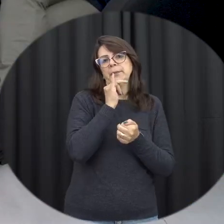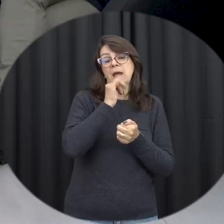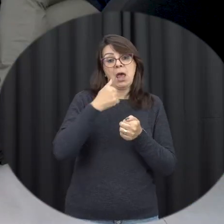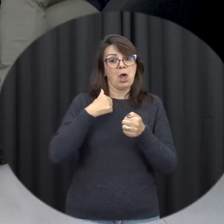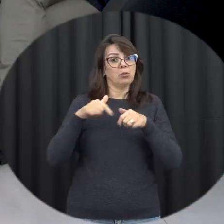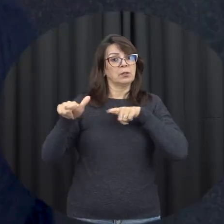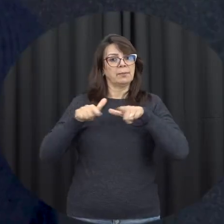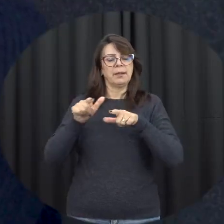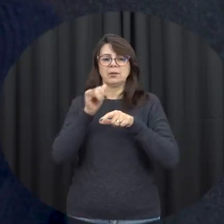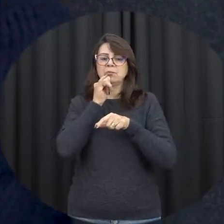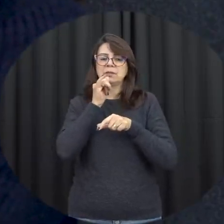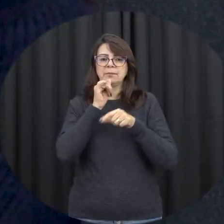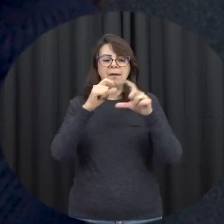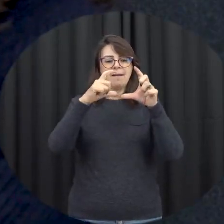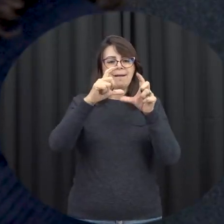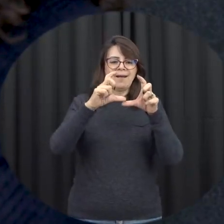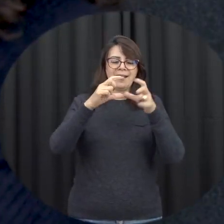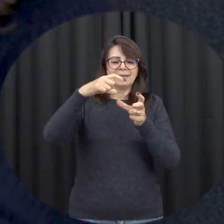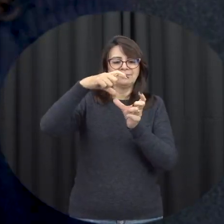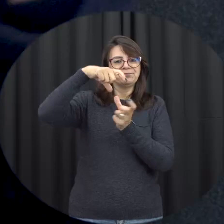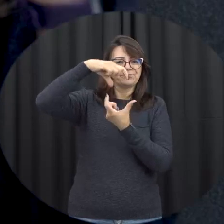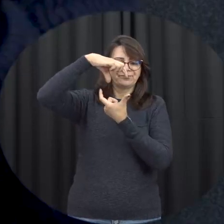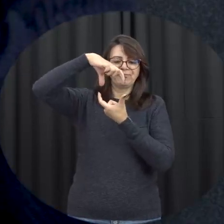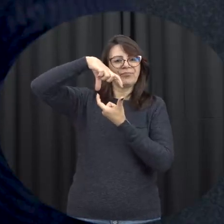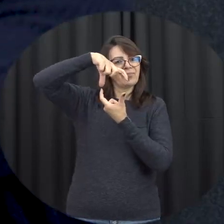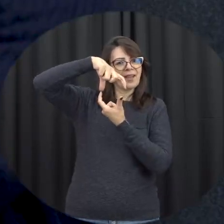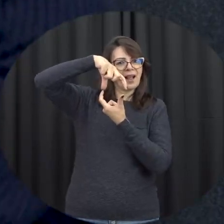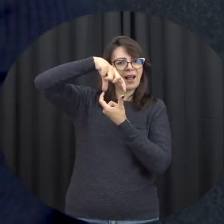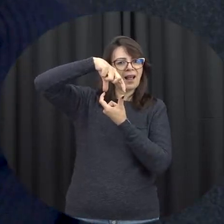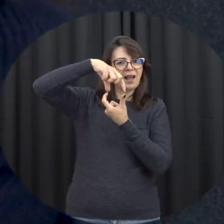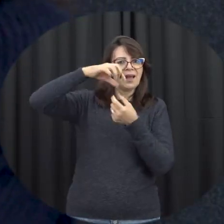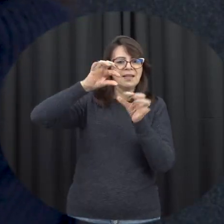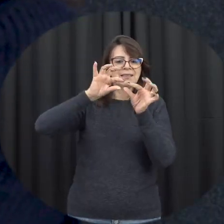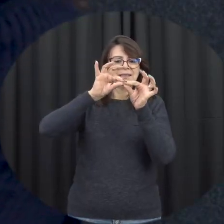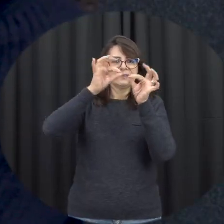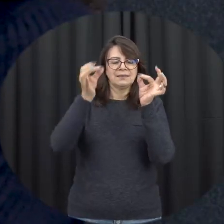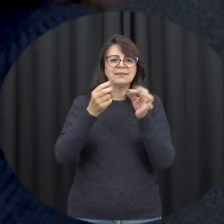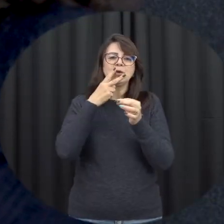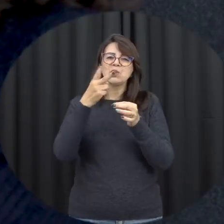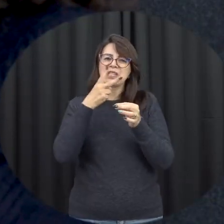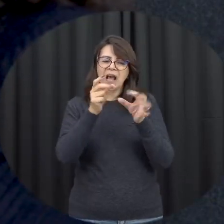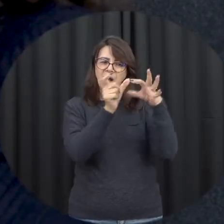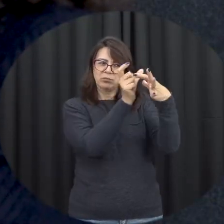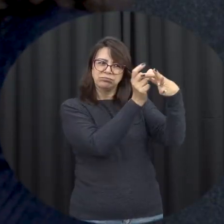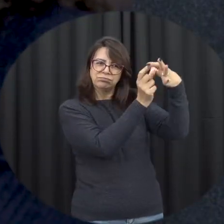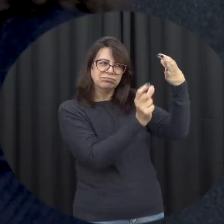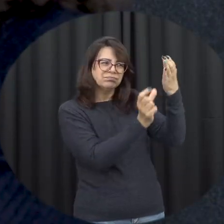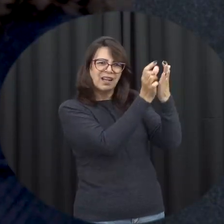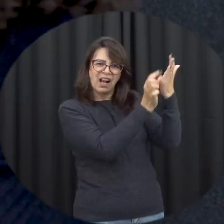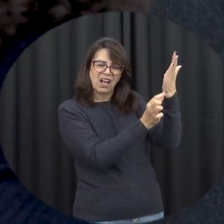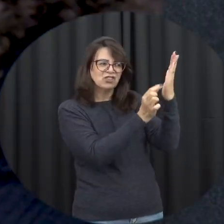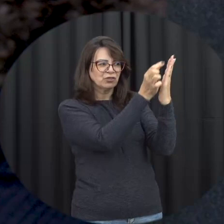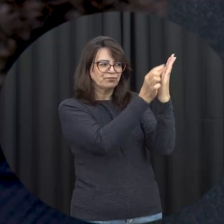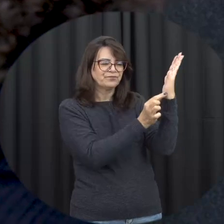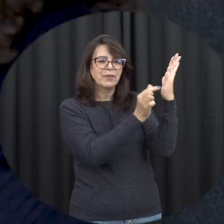caixinhas de cigarro. Todas elas em um folder. E eu, sem querer,